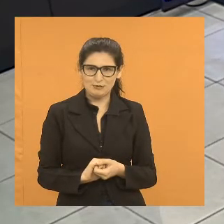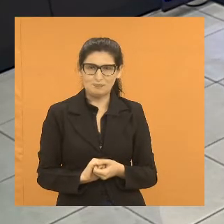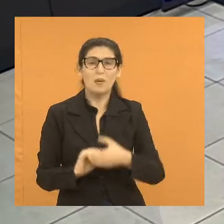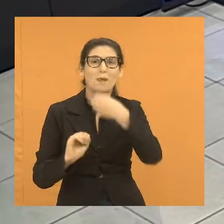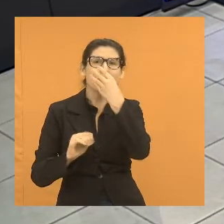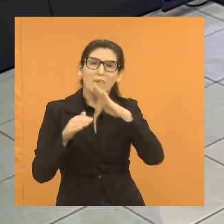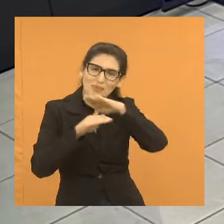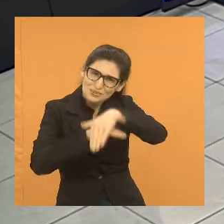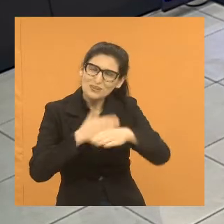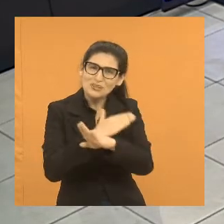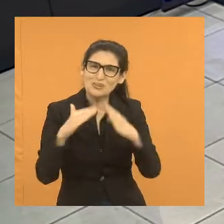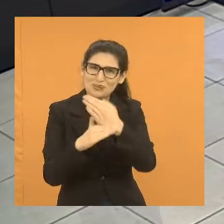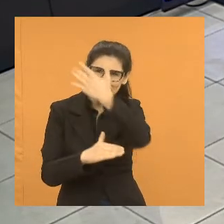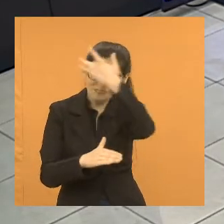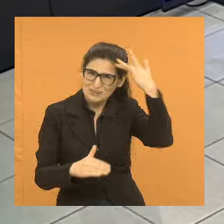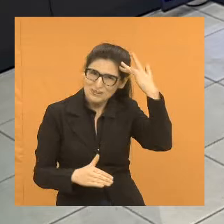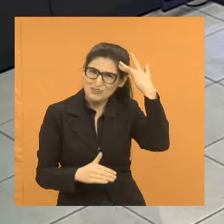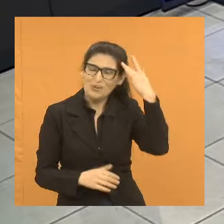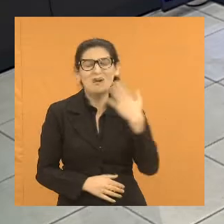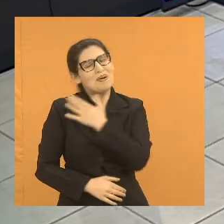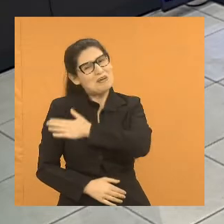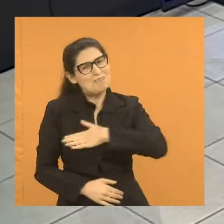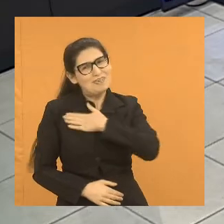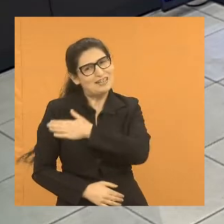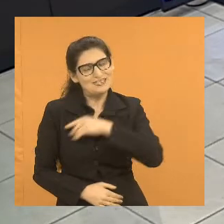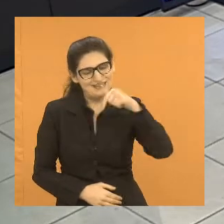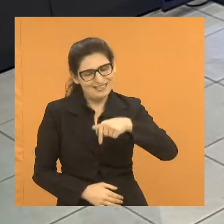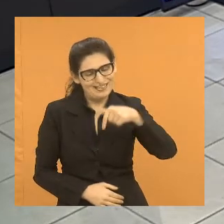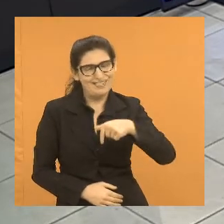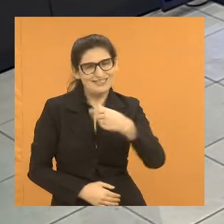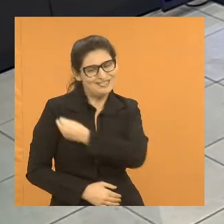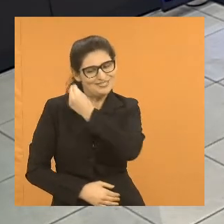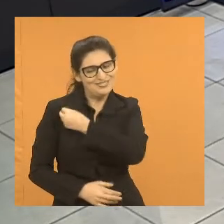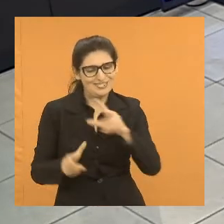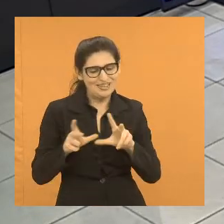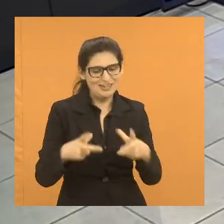Boa noite a todos, é um prazer estar nessa casa.